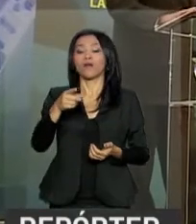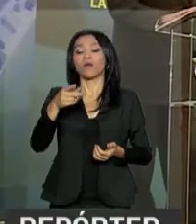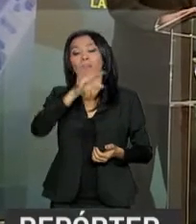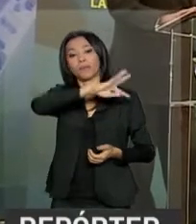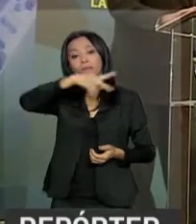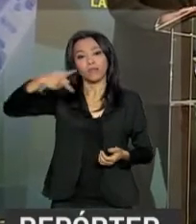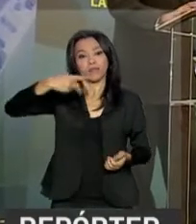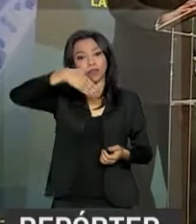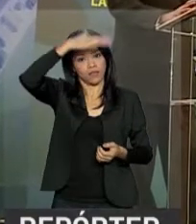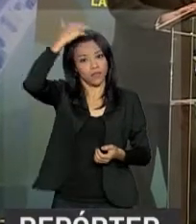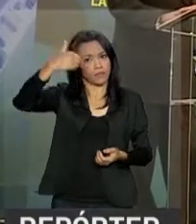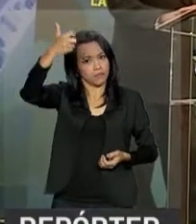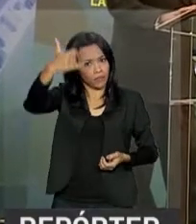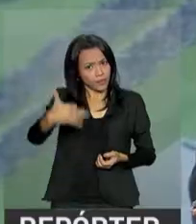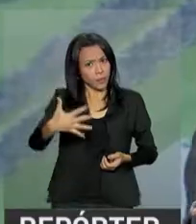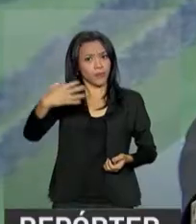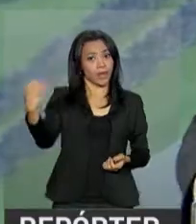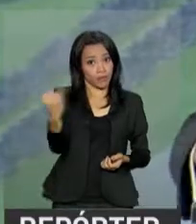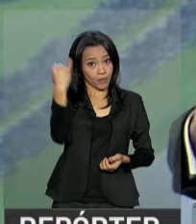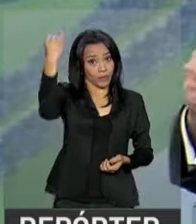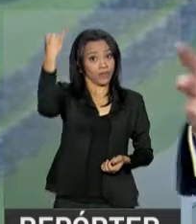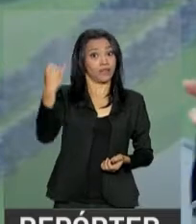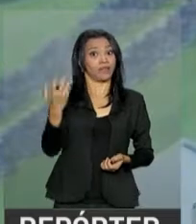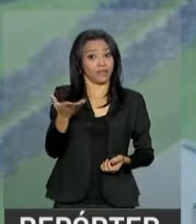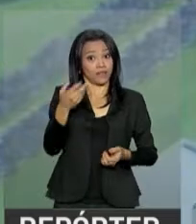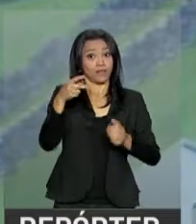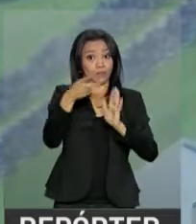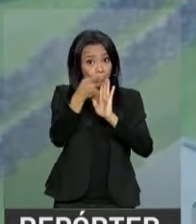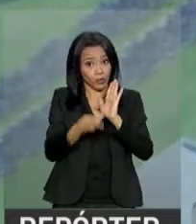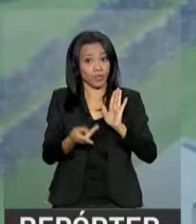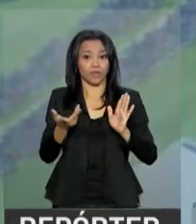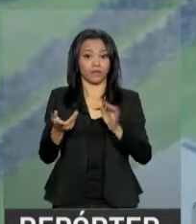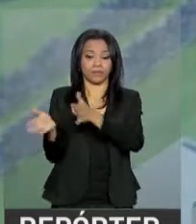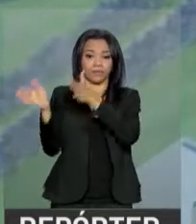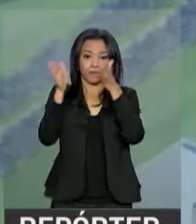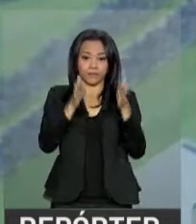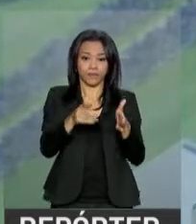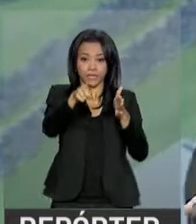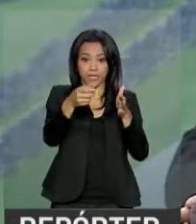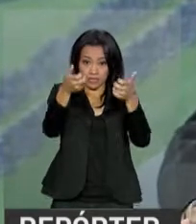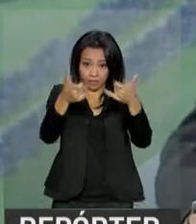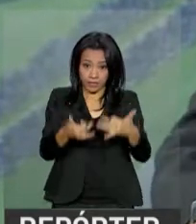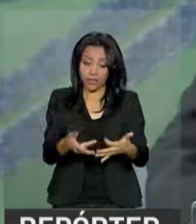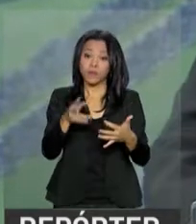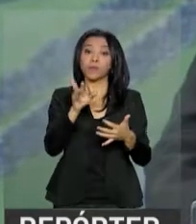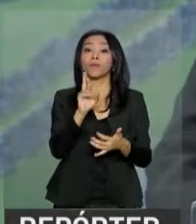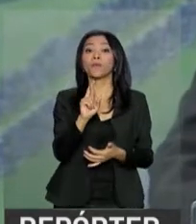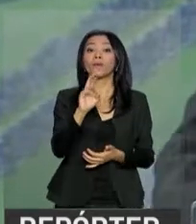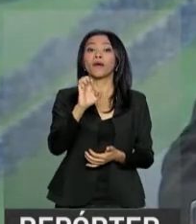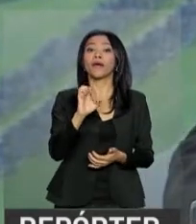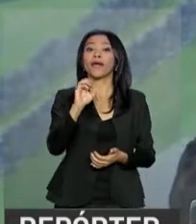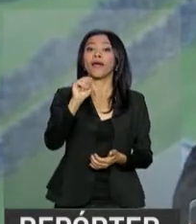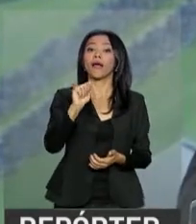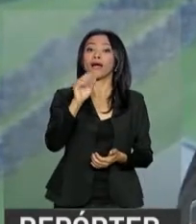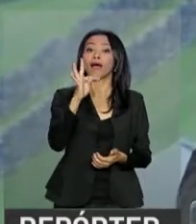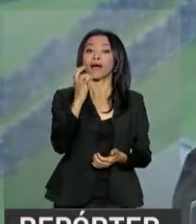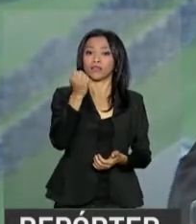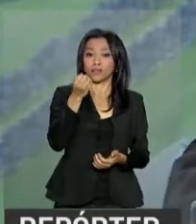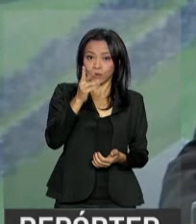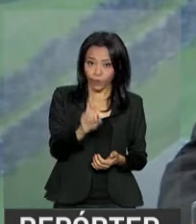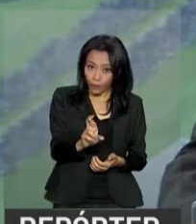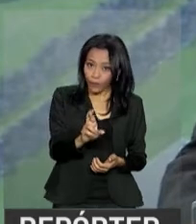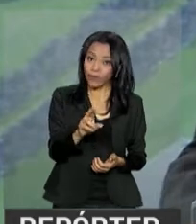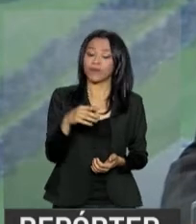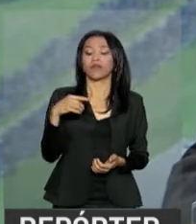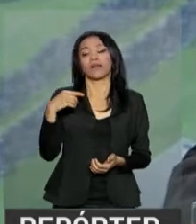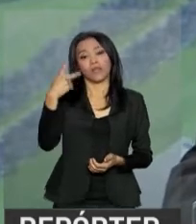importância do projeto para o país o reator multipropósito e o lábio gene e levam nosso